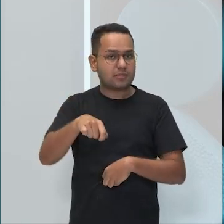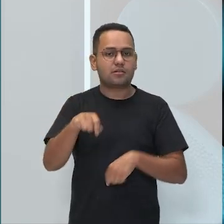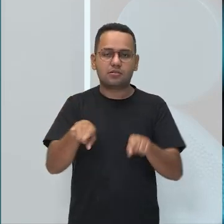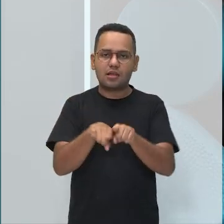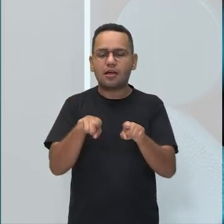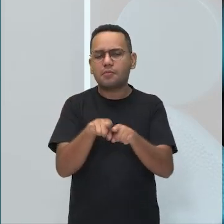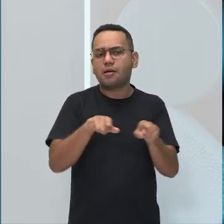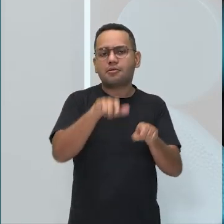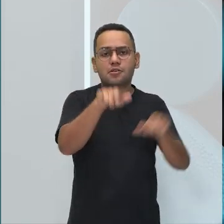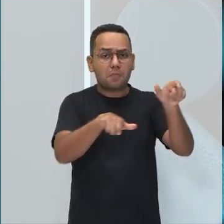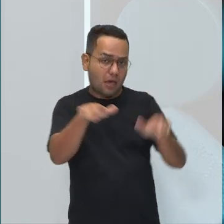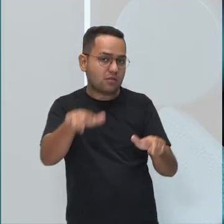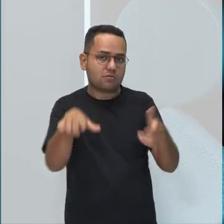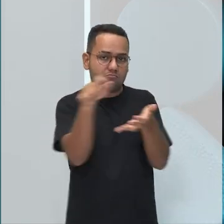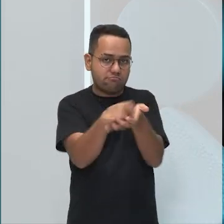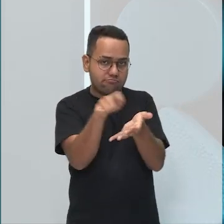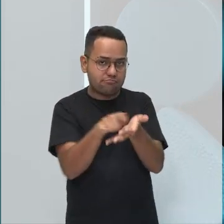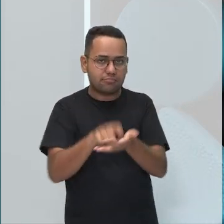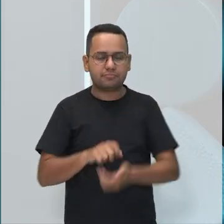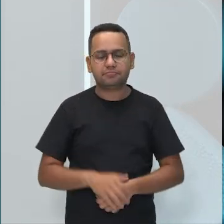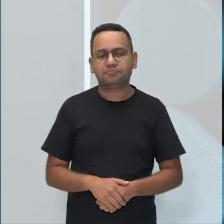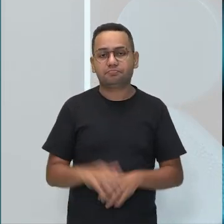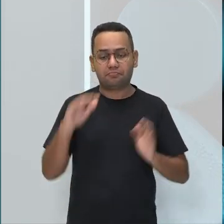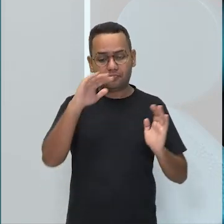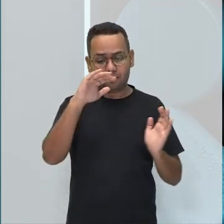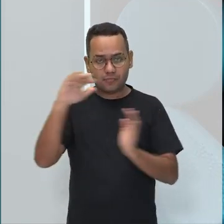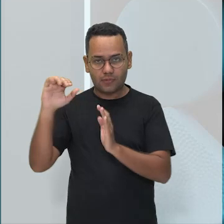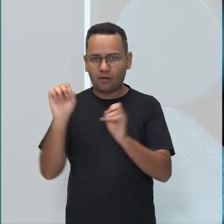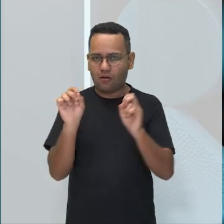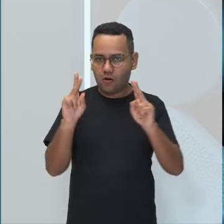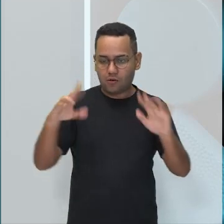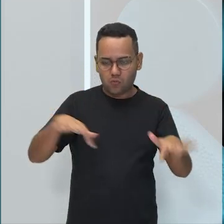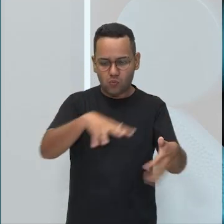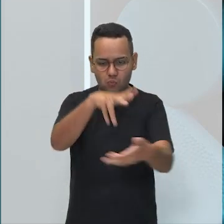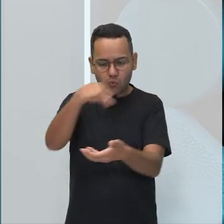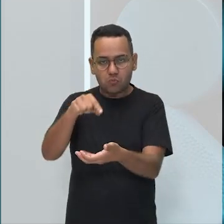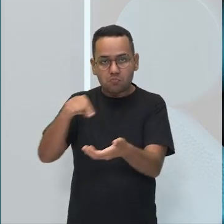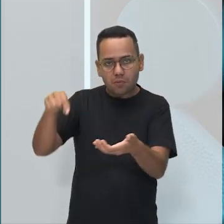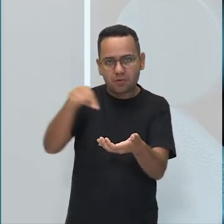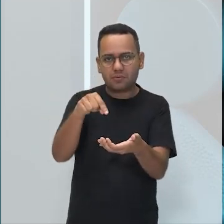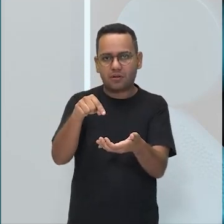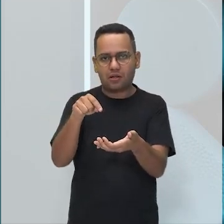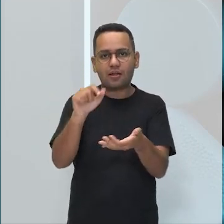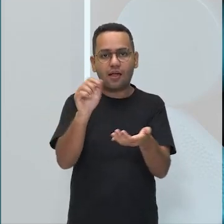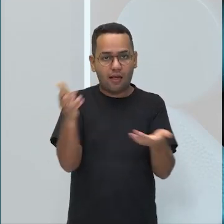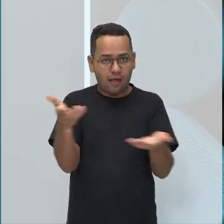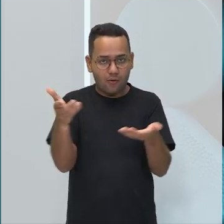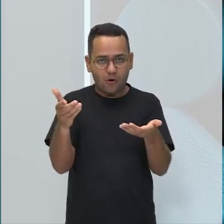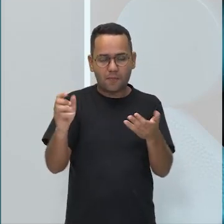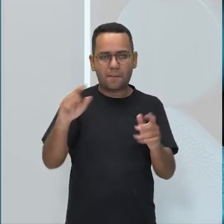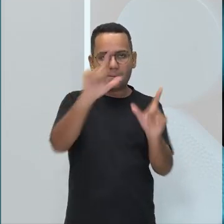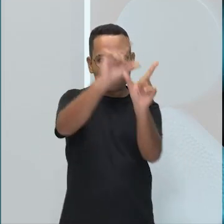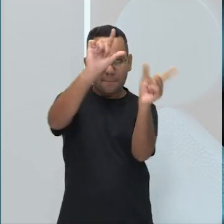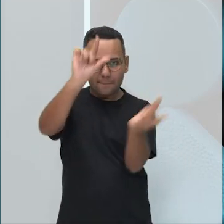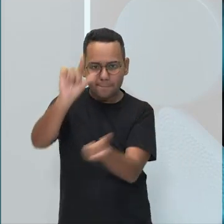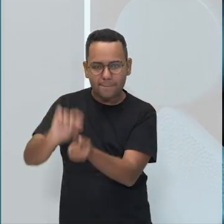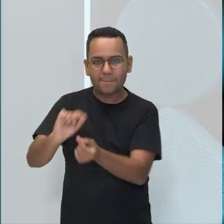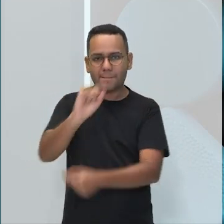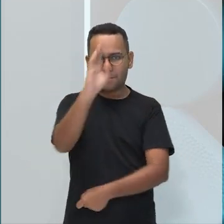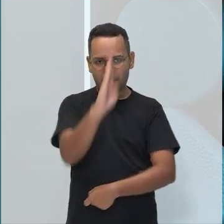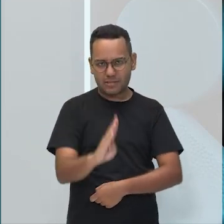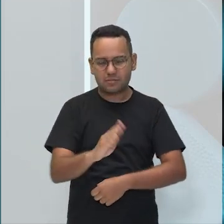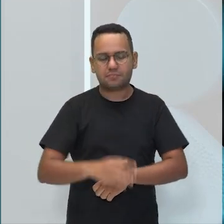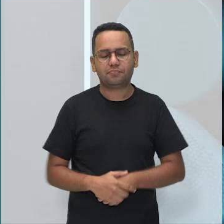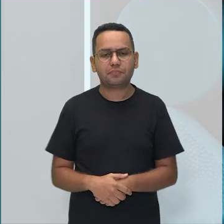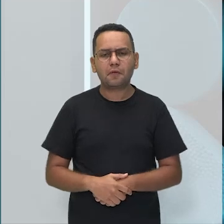Agora, pensando no nosso país, no Brasil. Quando a gente vem para o Brasil, lembrando que nós vamos ter aí exatamente um Brasil